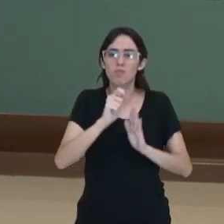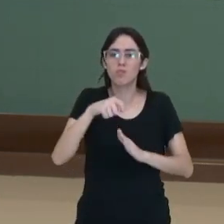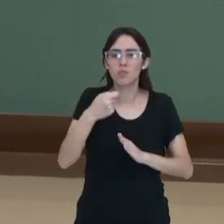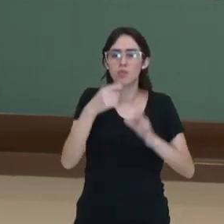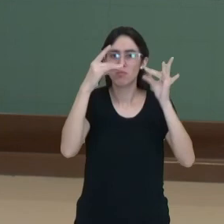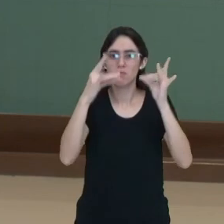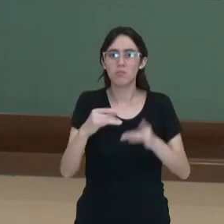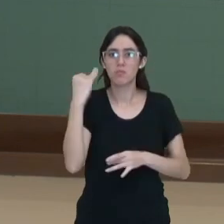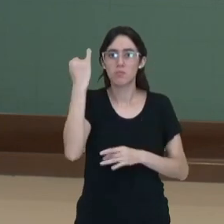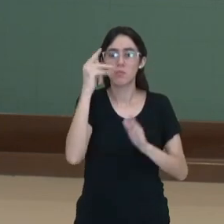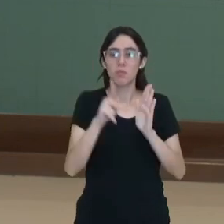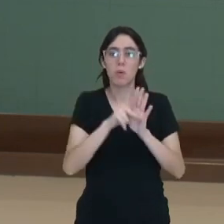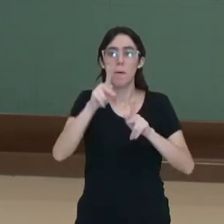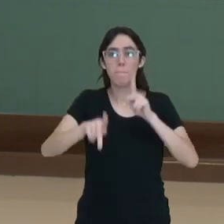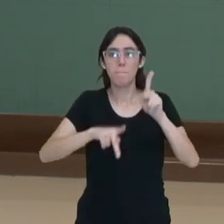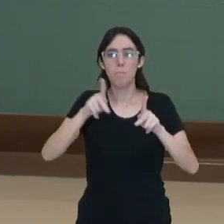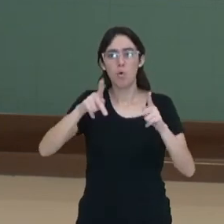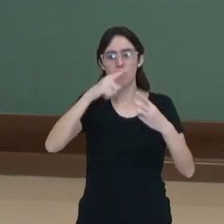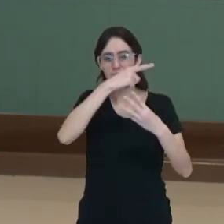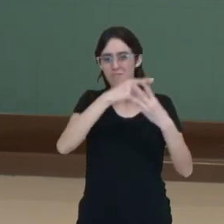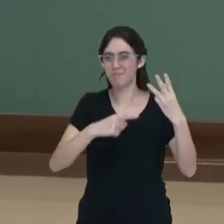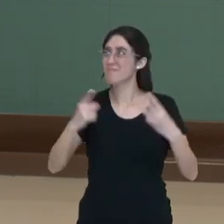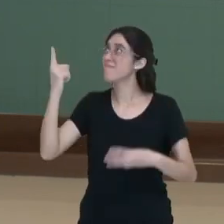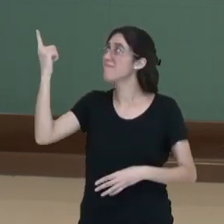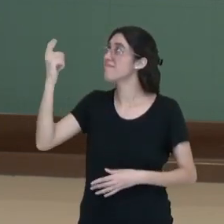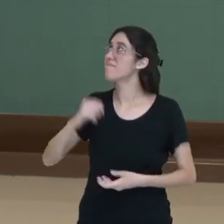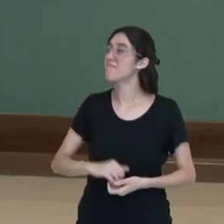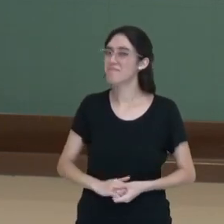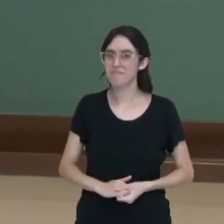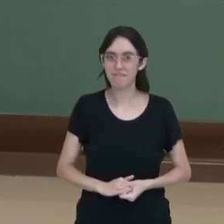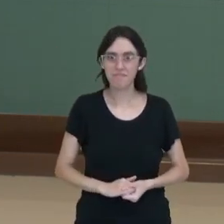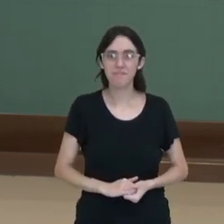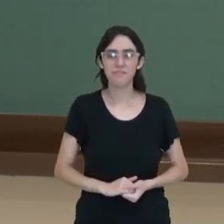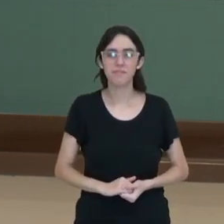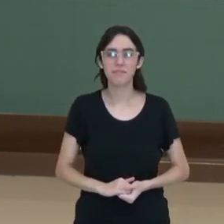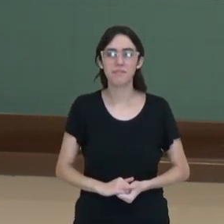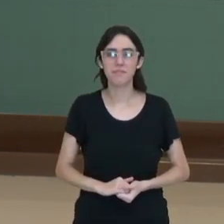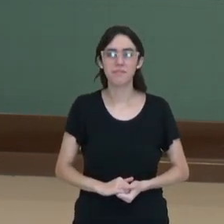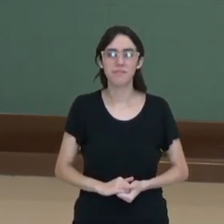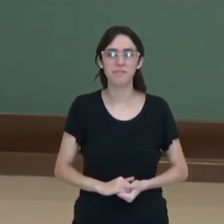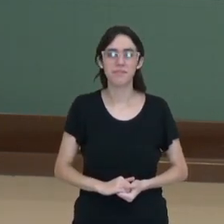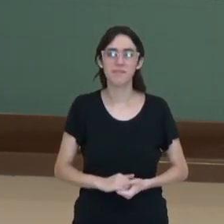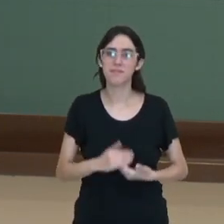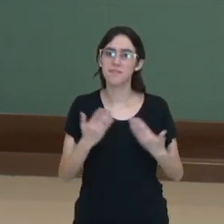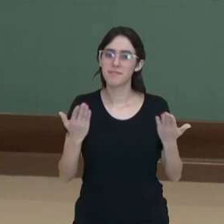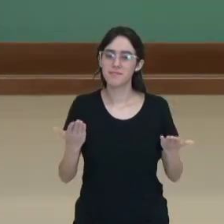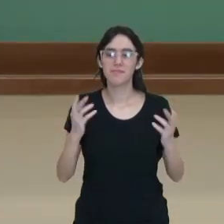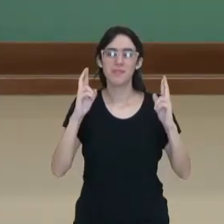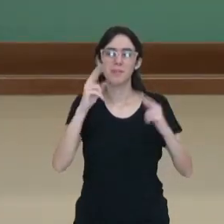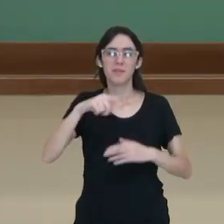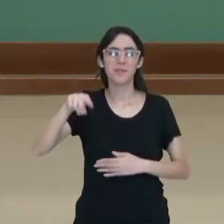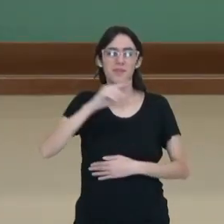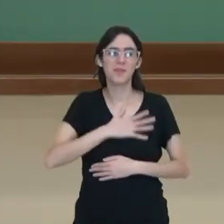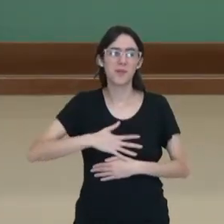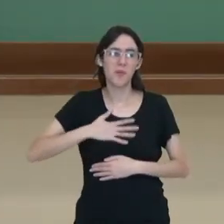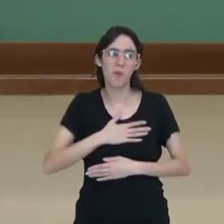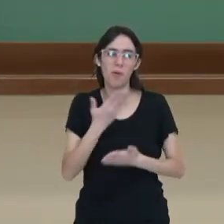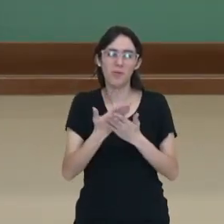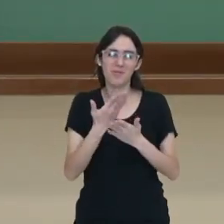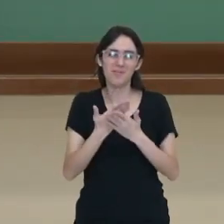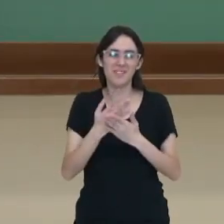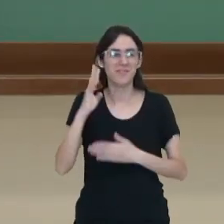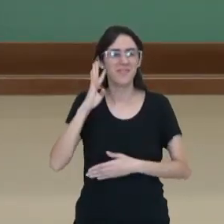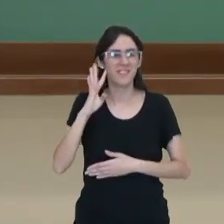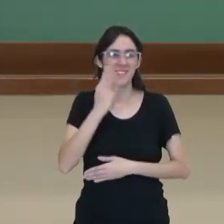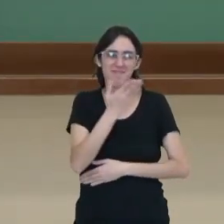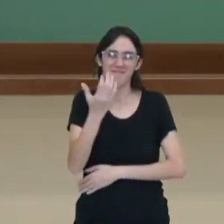importantes dos povos germânicos, bizantinos e muçulmanos. Essas são as referências. Espero que vocês tenham curtido essa aula, galerinha do